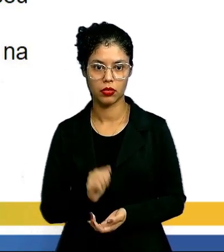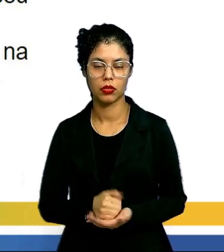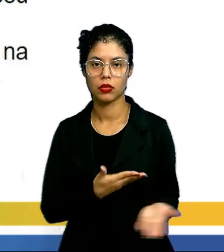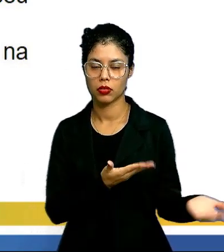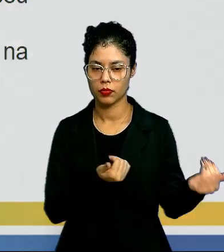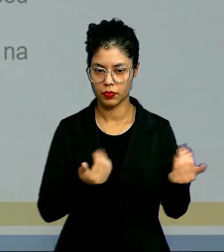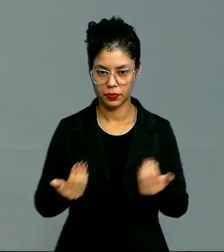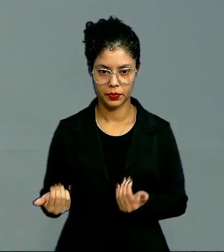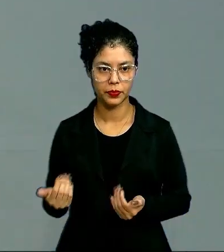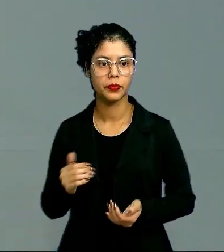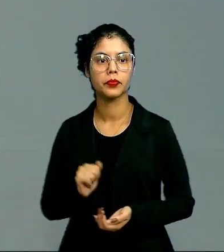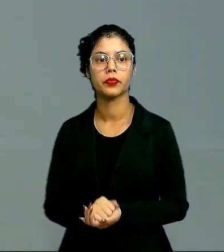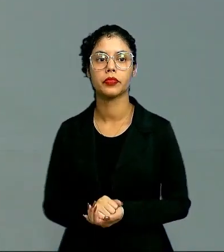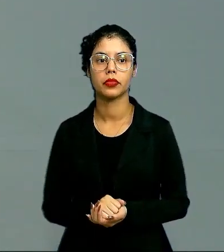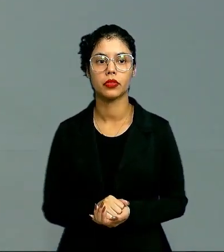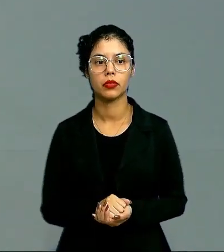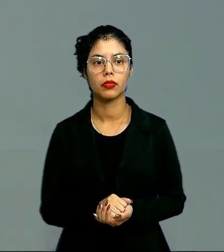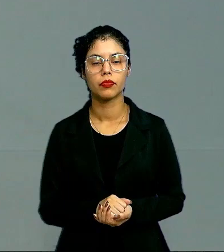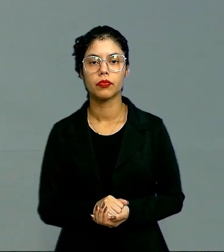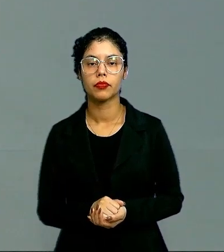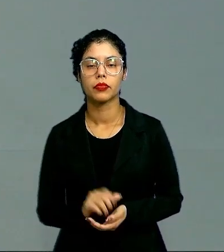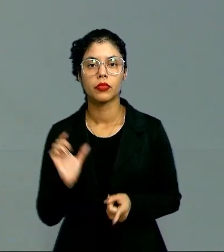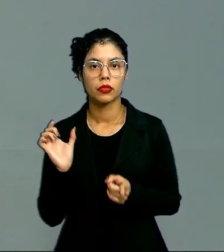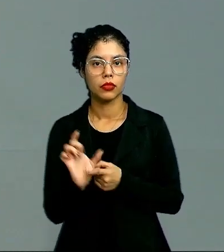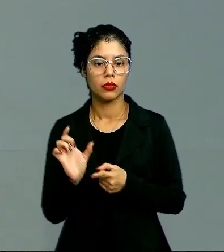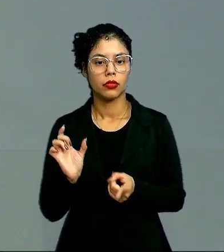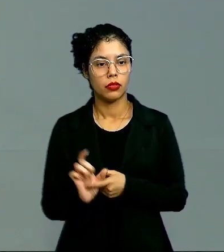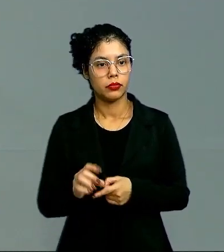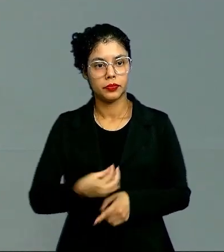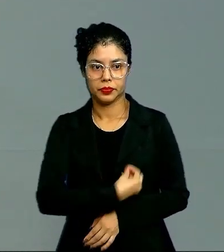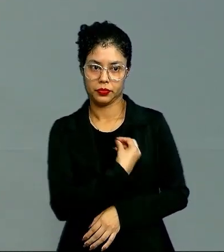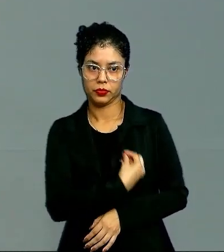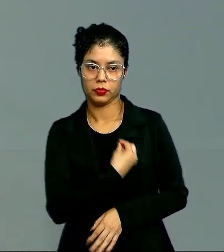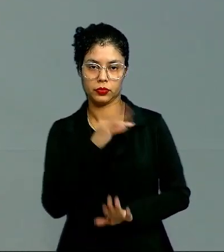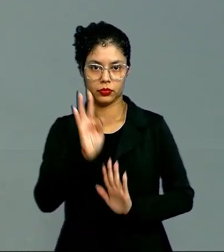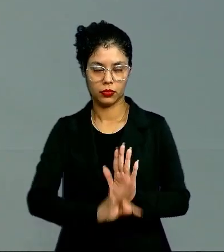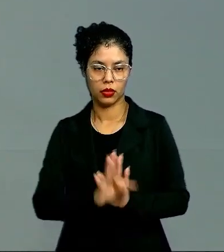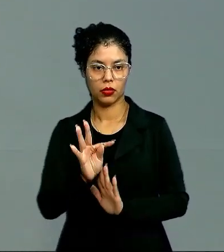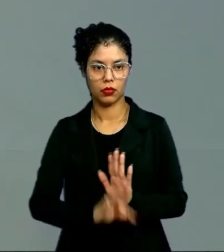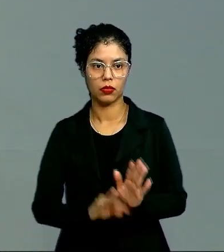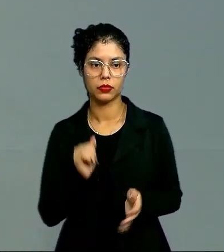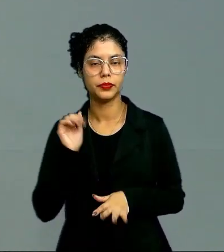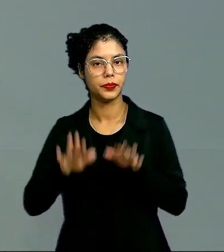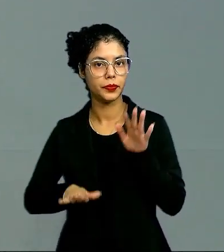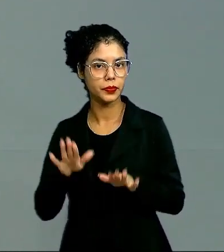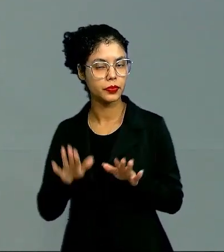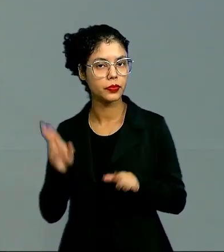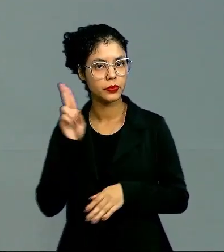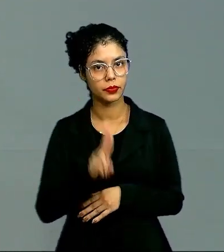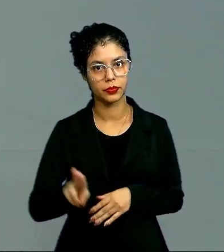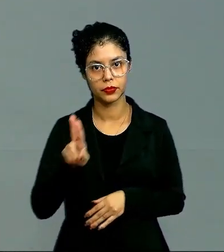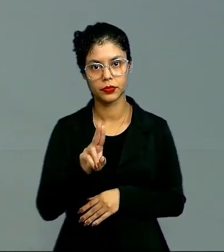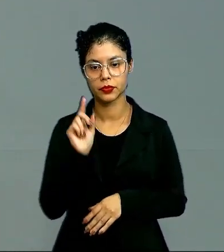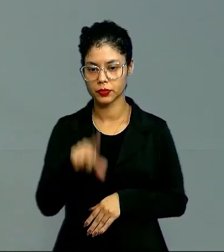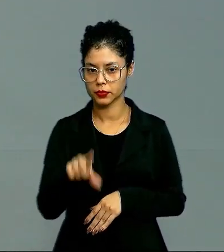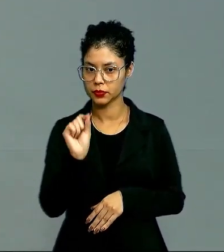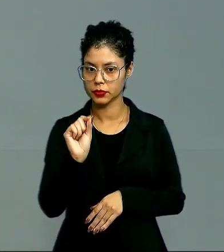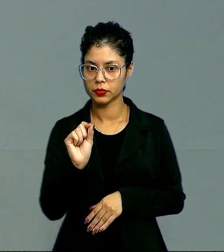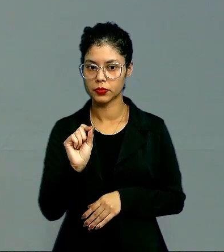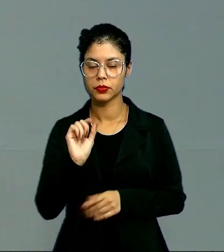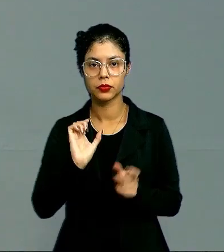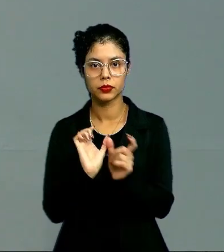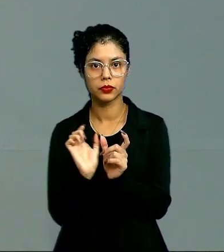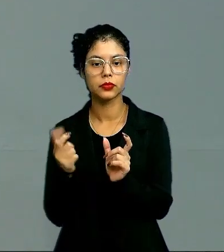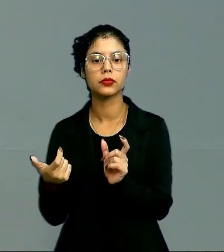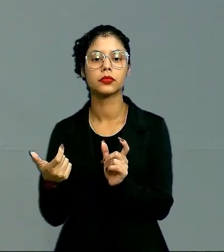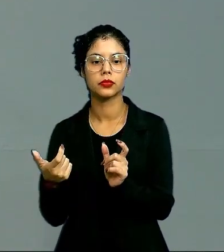heterossexualidade e a jovialidade. Inclusive, essas palavras estão presentes dentro do texto. Às vezes, ele utiliza na alternativa